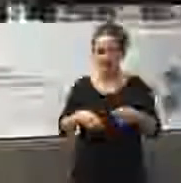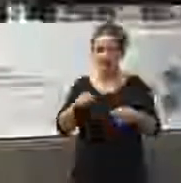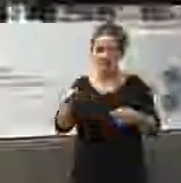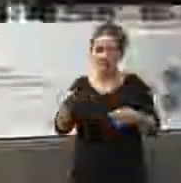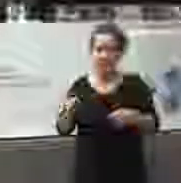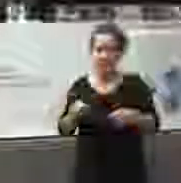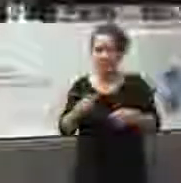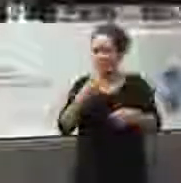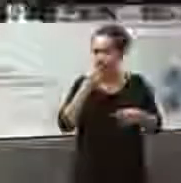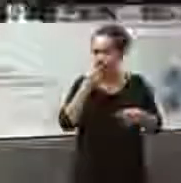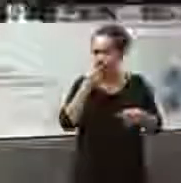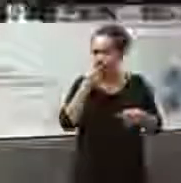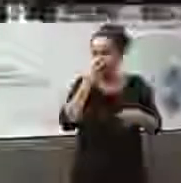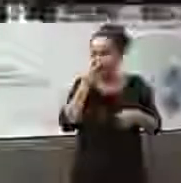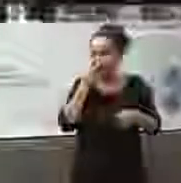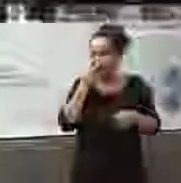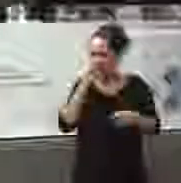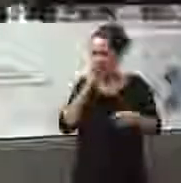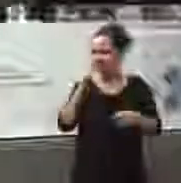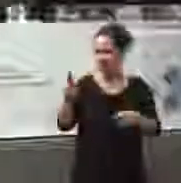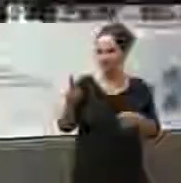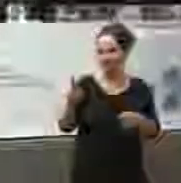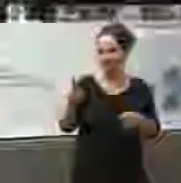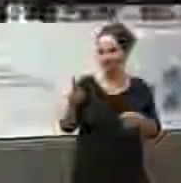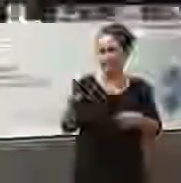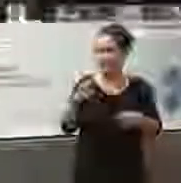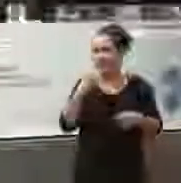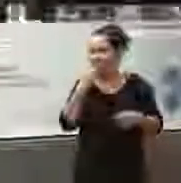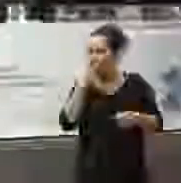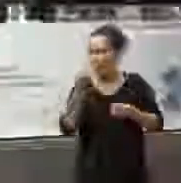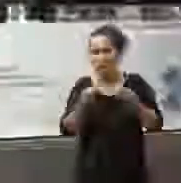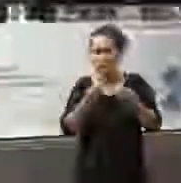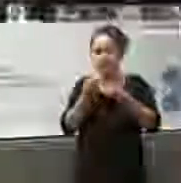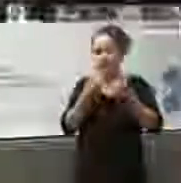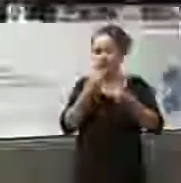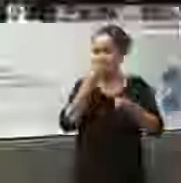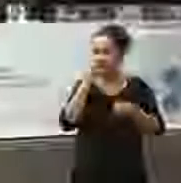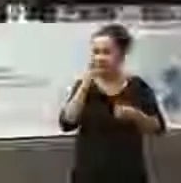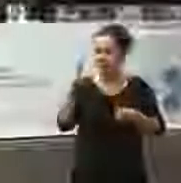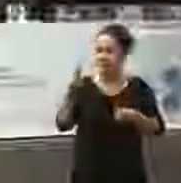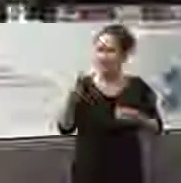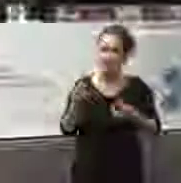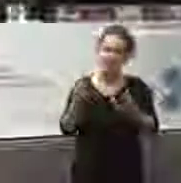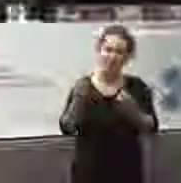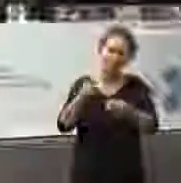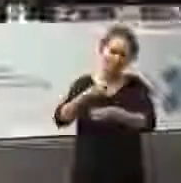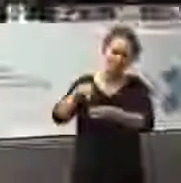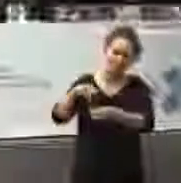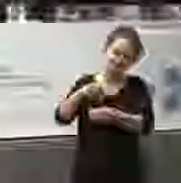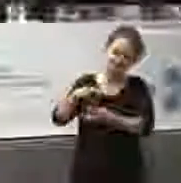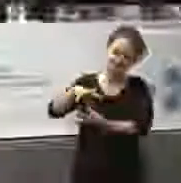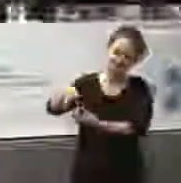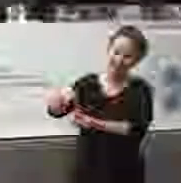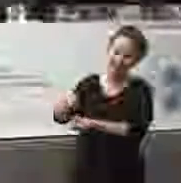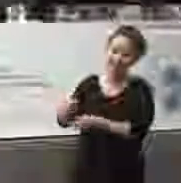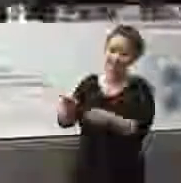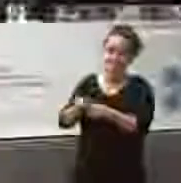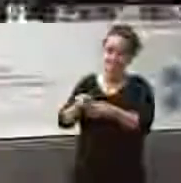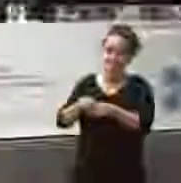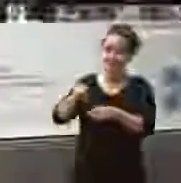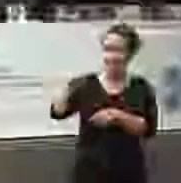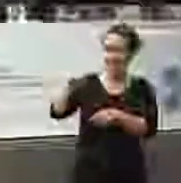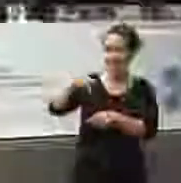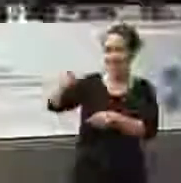aparece como solução e aparece como solução para vários países no mundo inclusive para aqueles que possuem